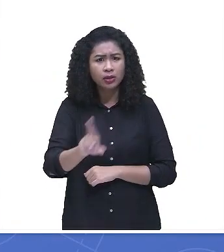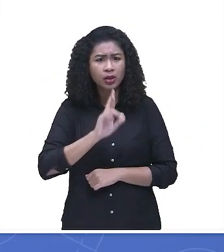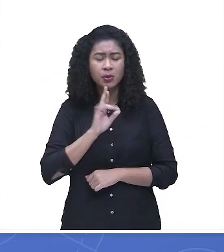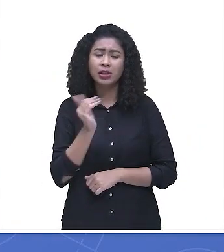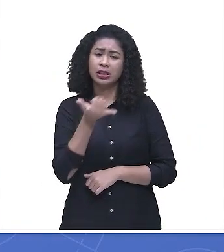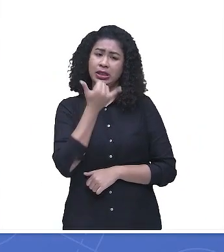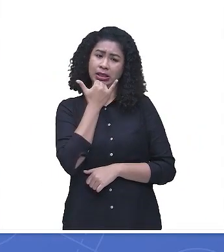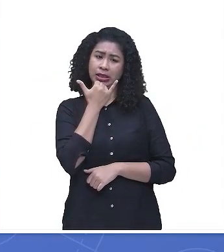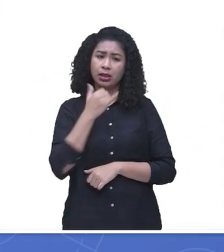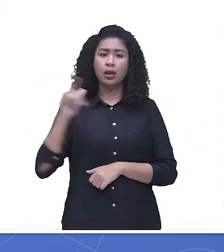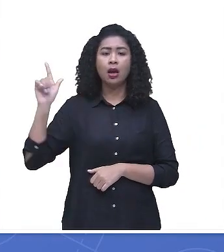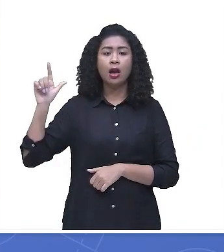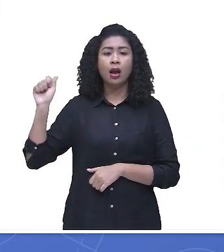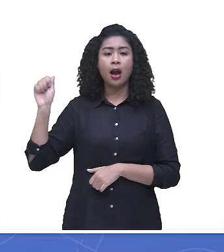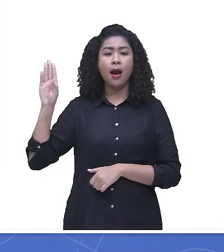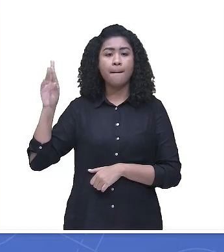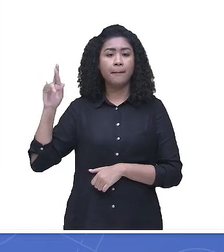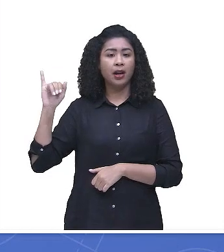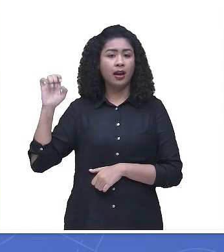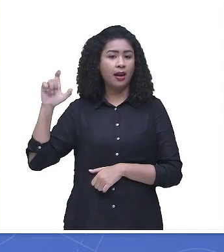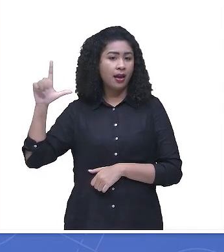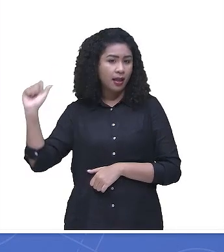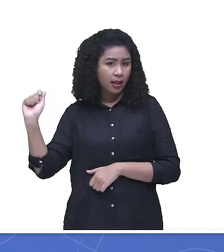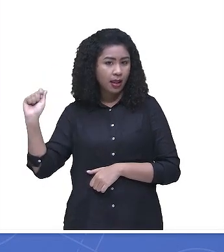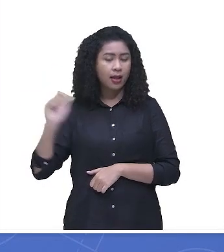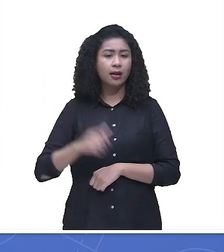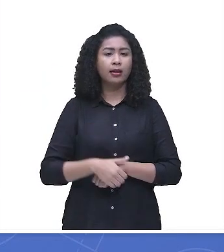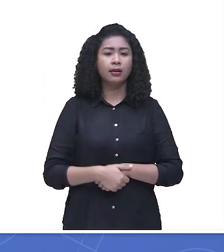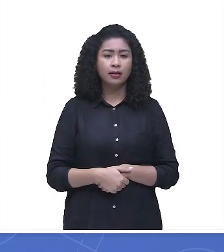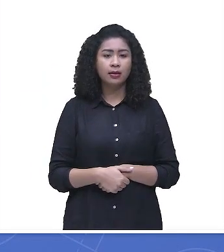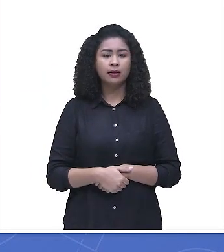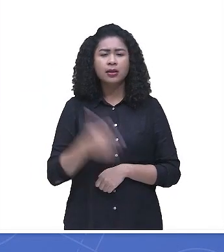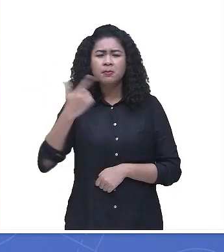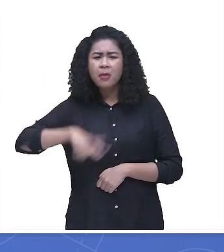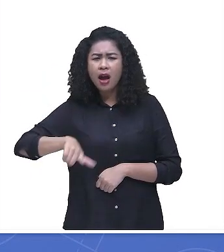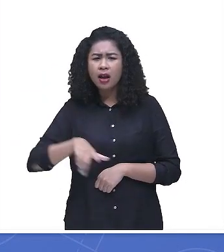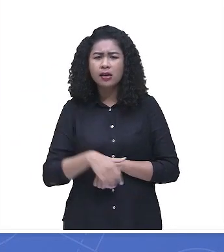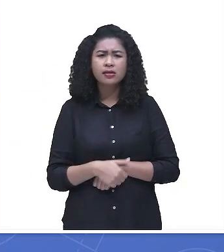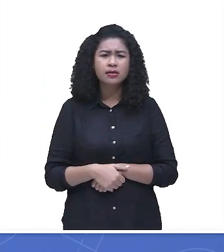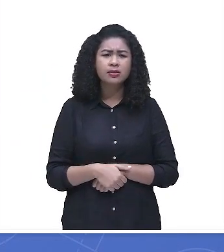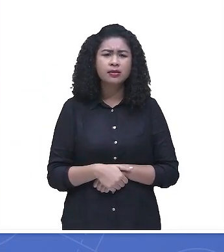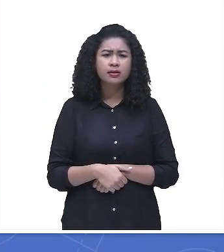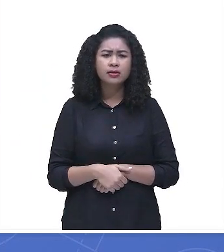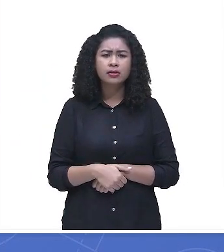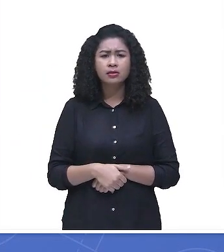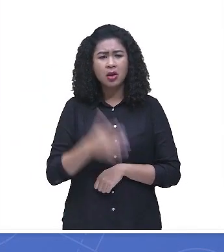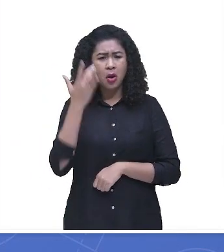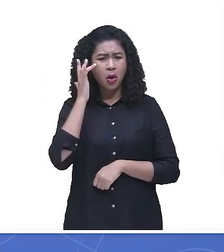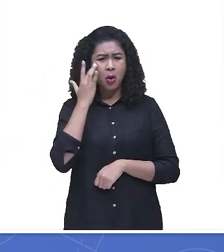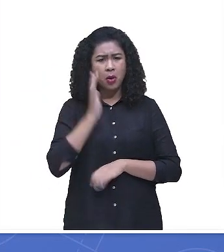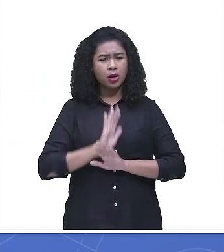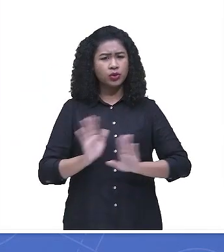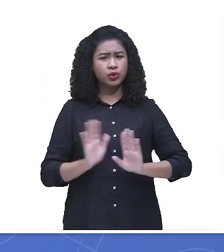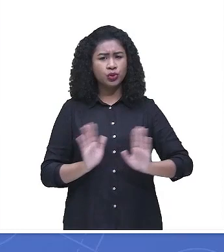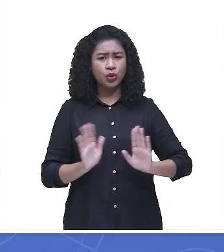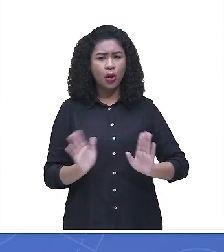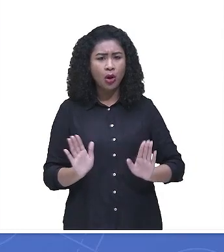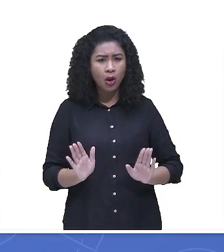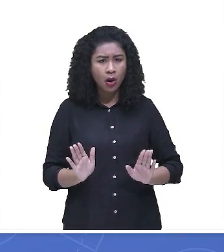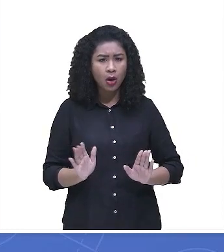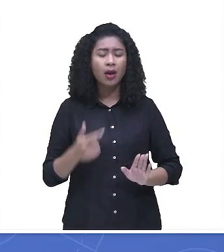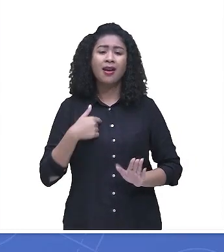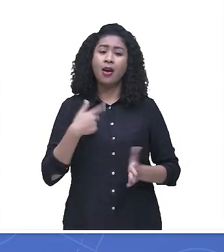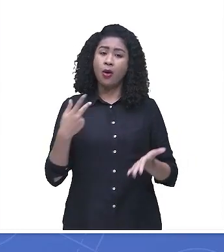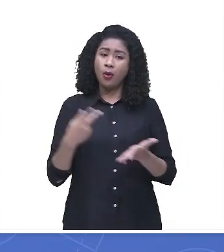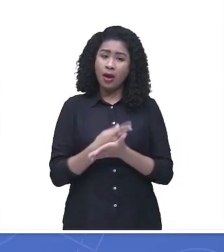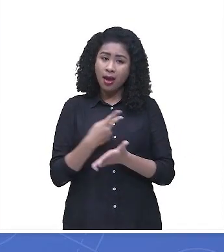perdão. Gabriela. Quem mais? Creio que foi apenas aqui, né? Errei, mas